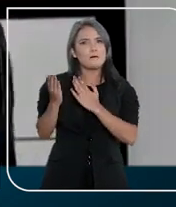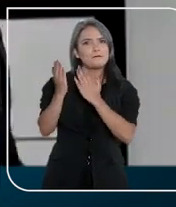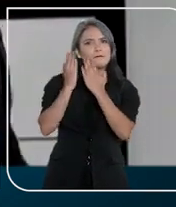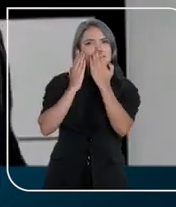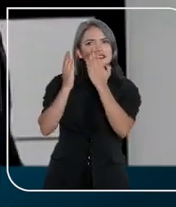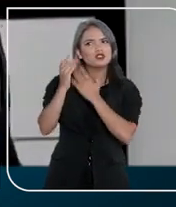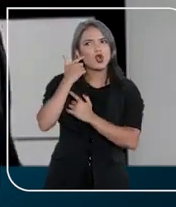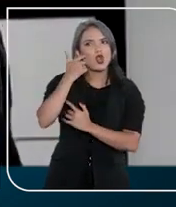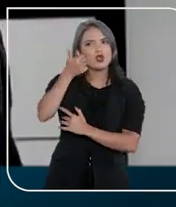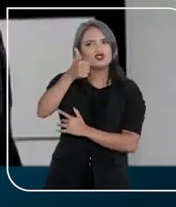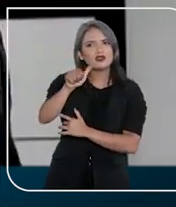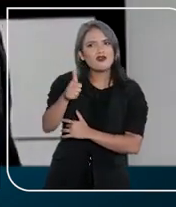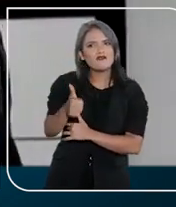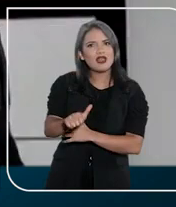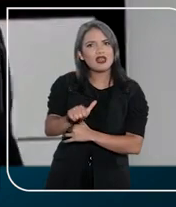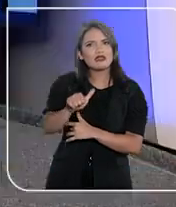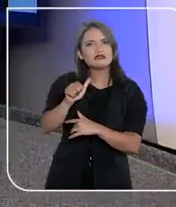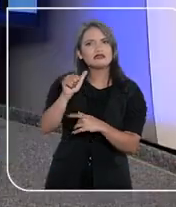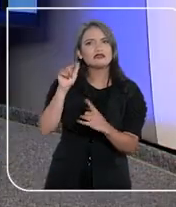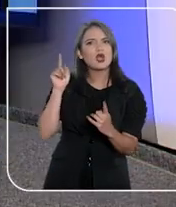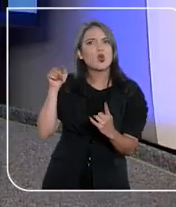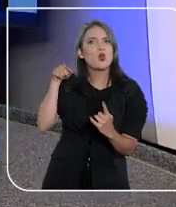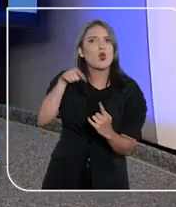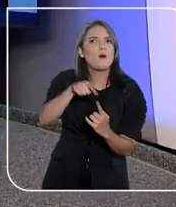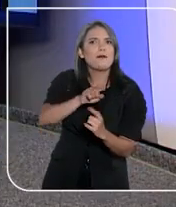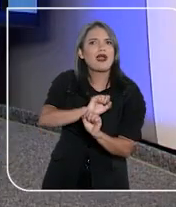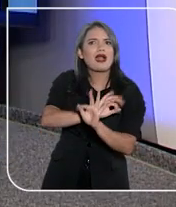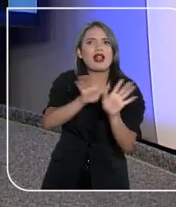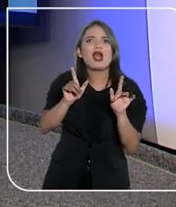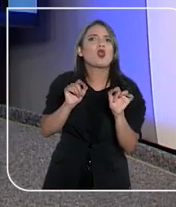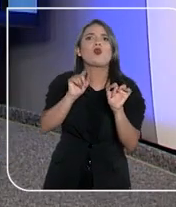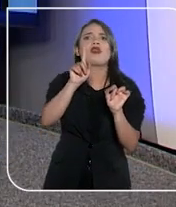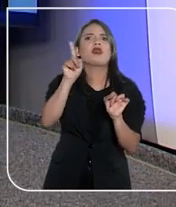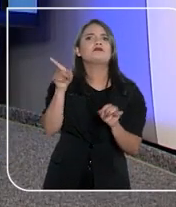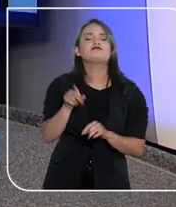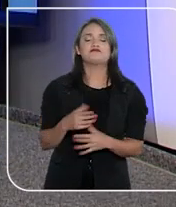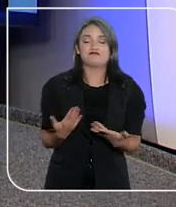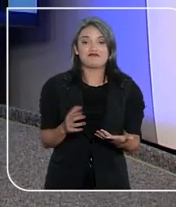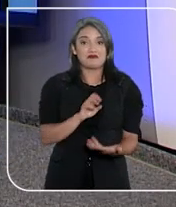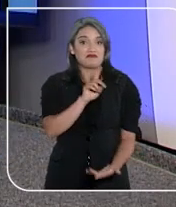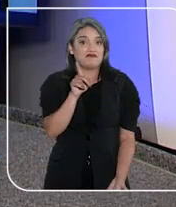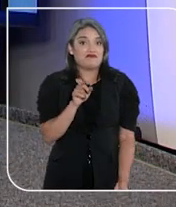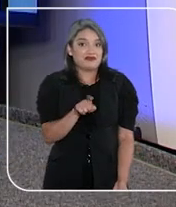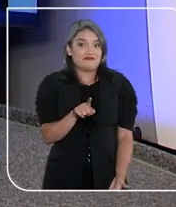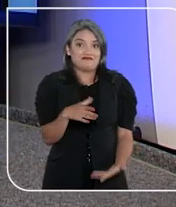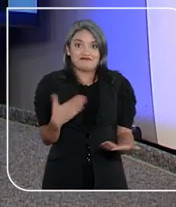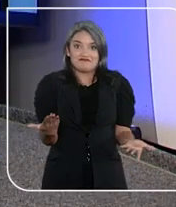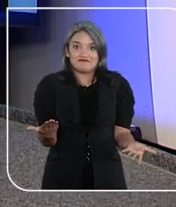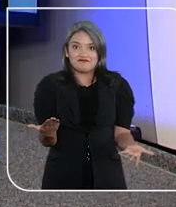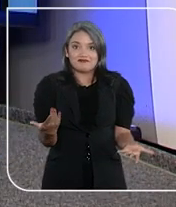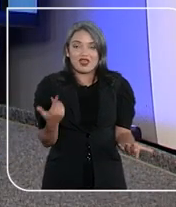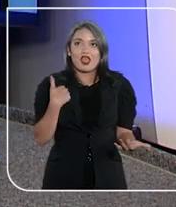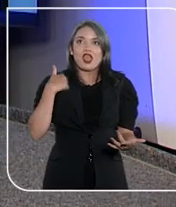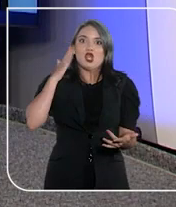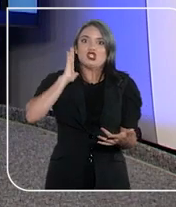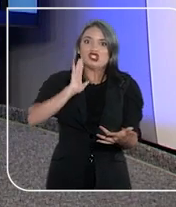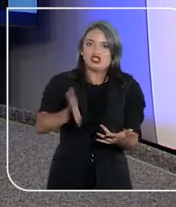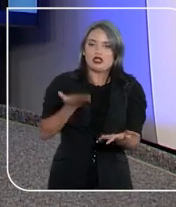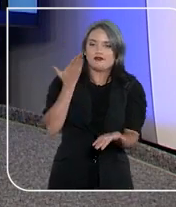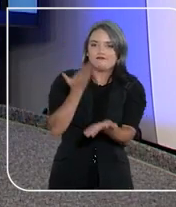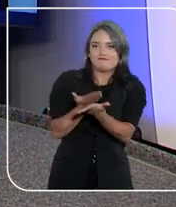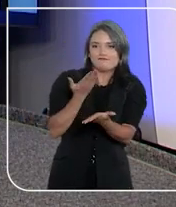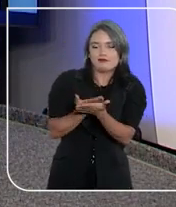psicológico objetivo? Eu não sei. Não faço ideia. Eu estou há anos